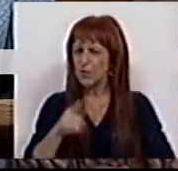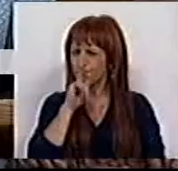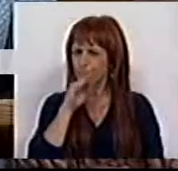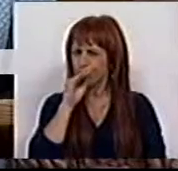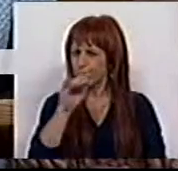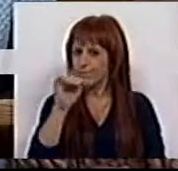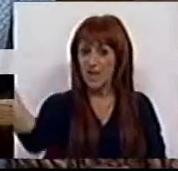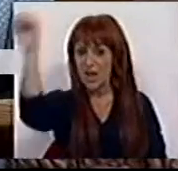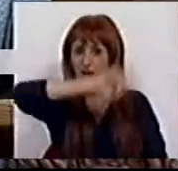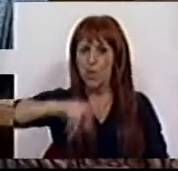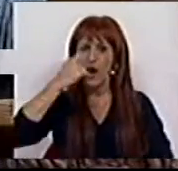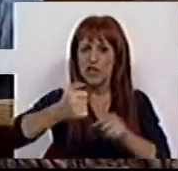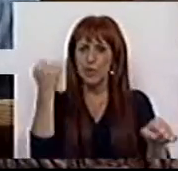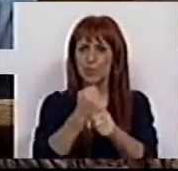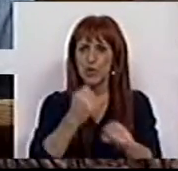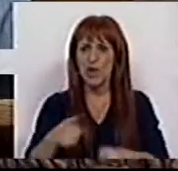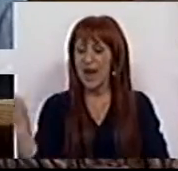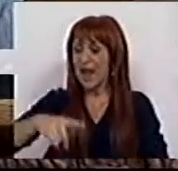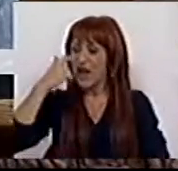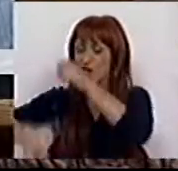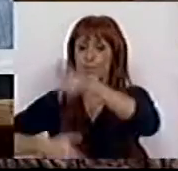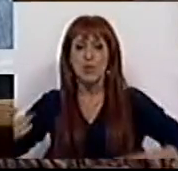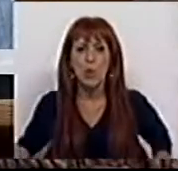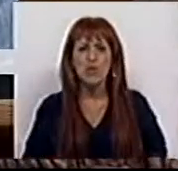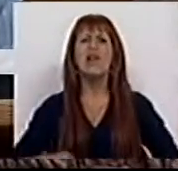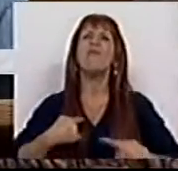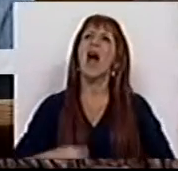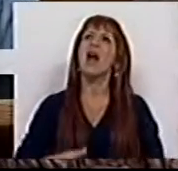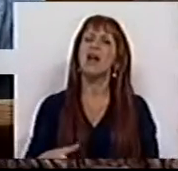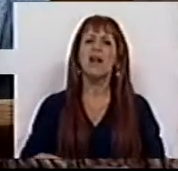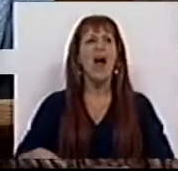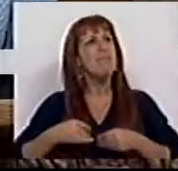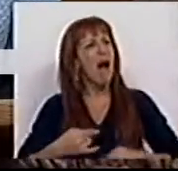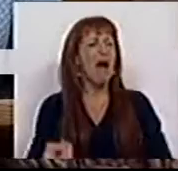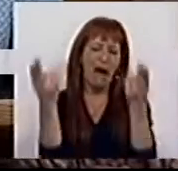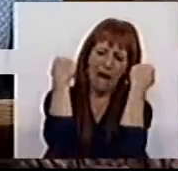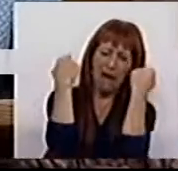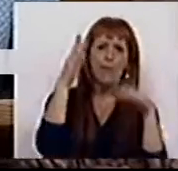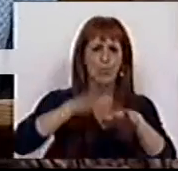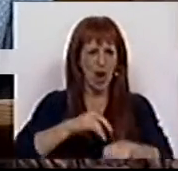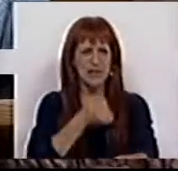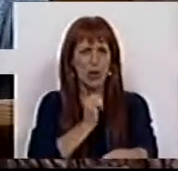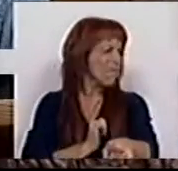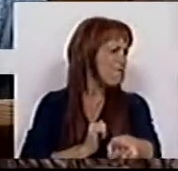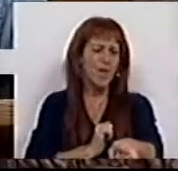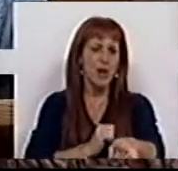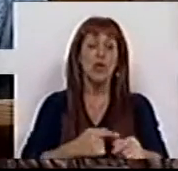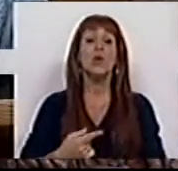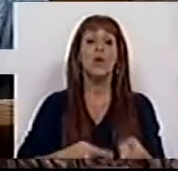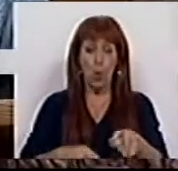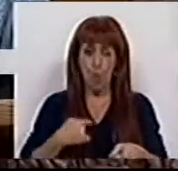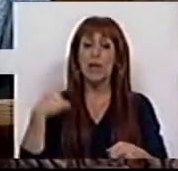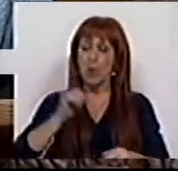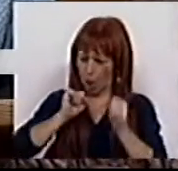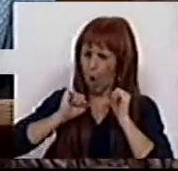silêncio. Nem os trabalhadores, nem as populações se vão conformar com esta decisão. Contem com